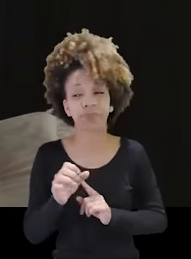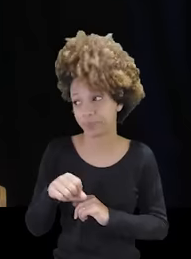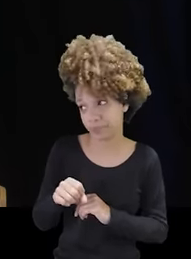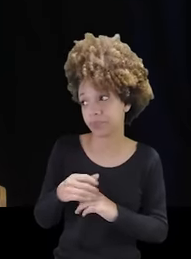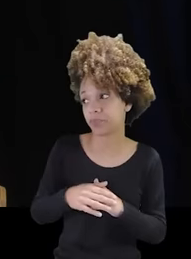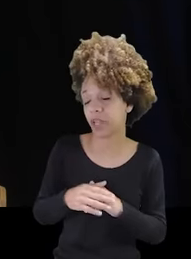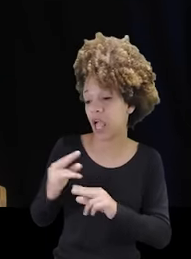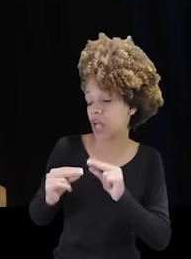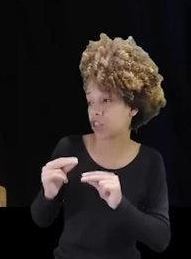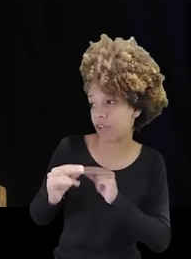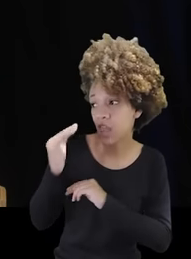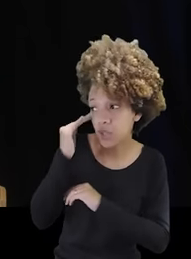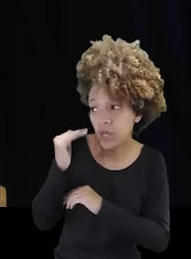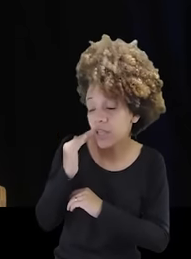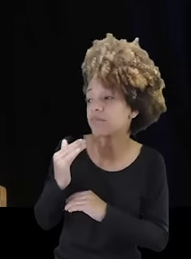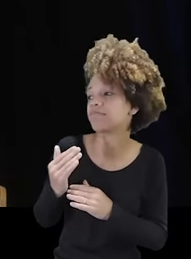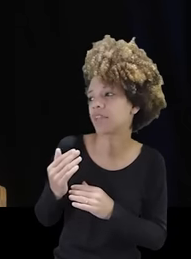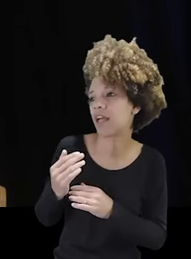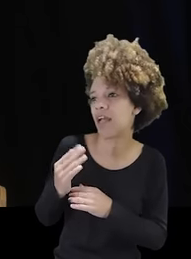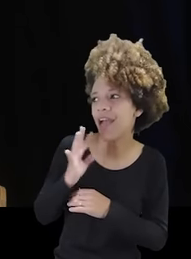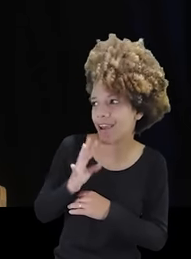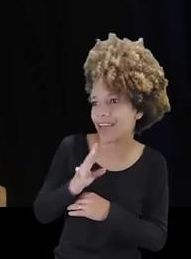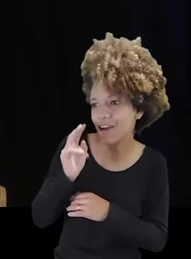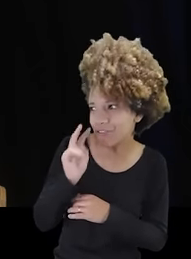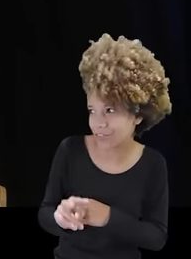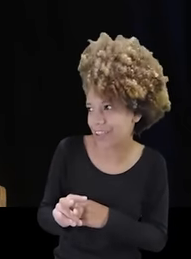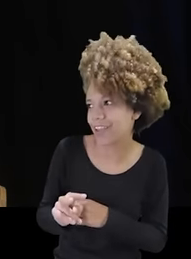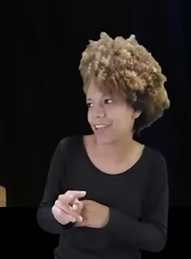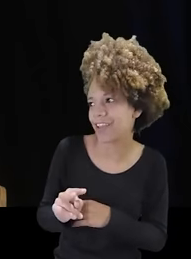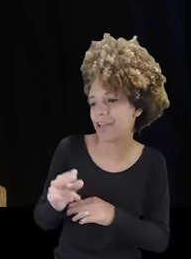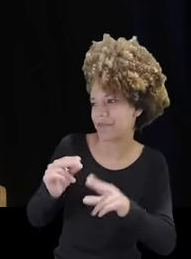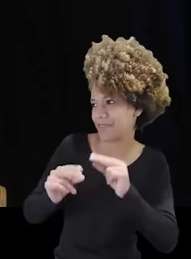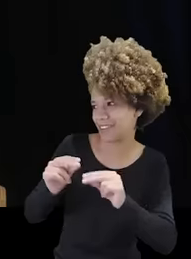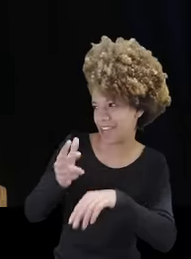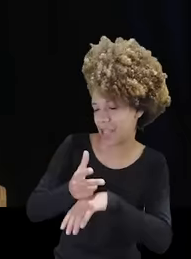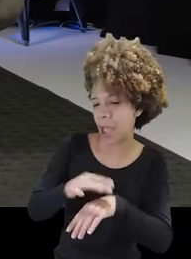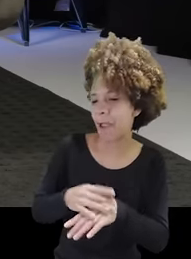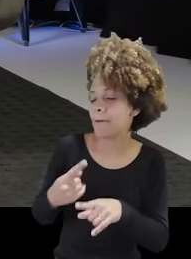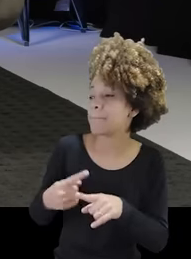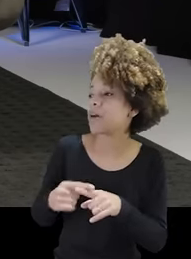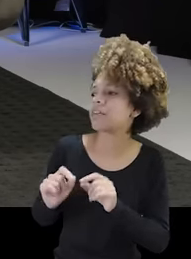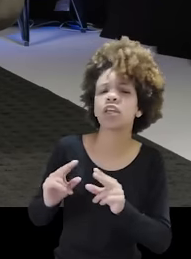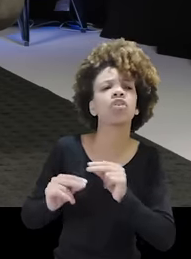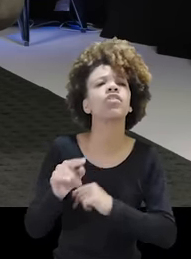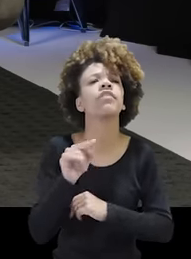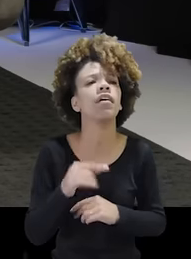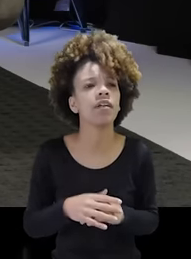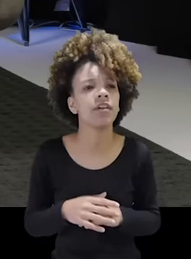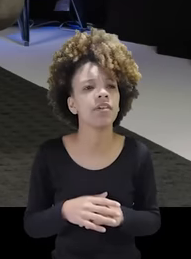Então as novelas coreanas falam muito disso por isso que é legal ver as novelas que morreu Que novela você assistiu você